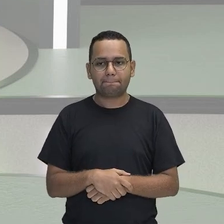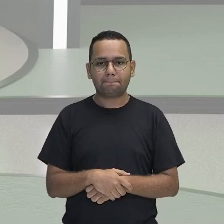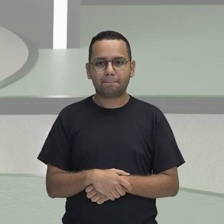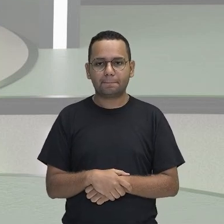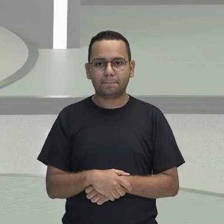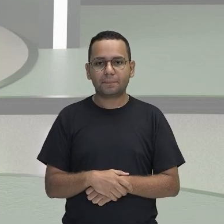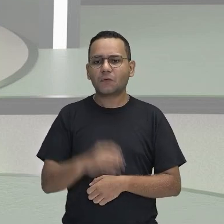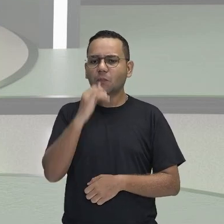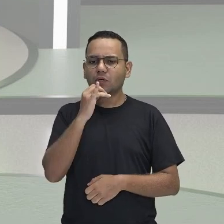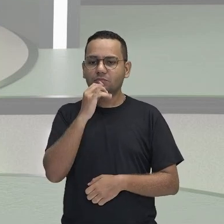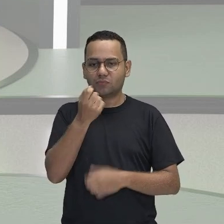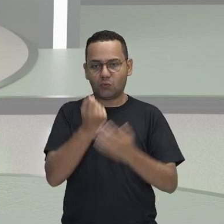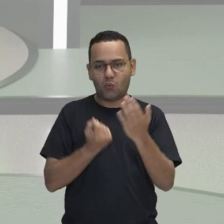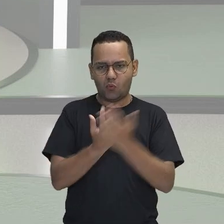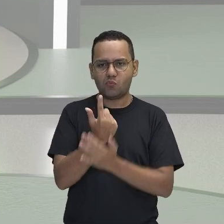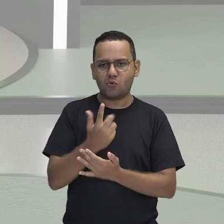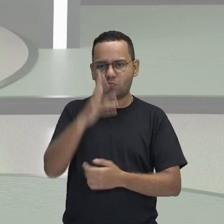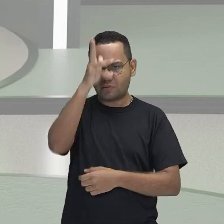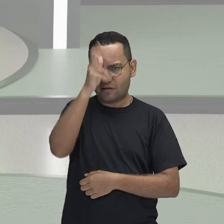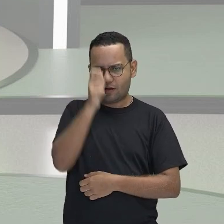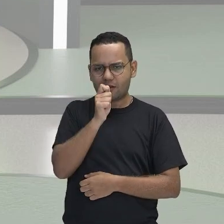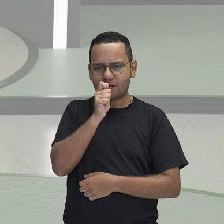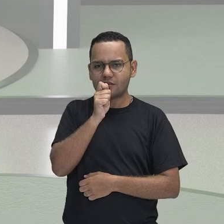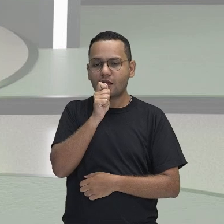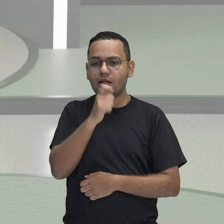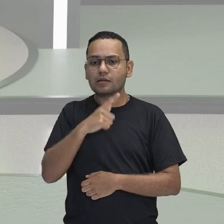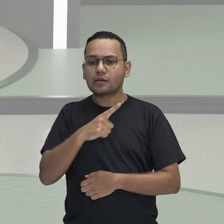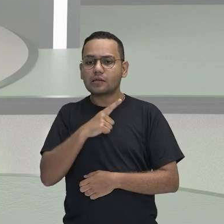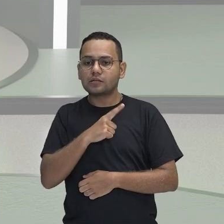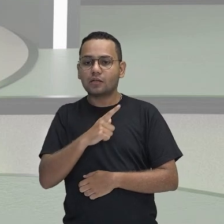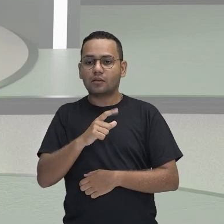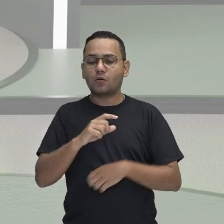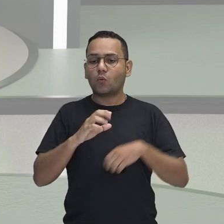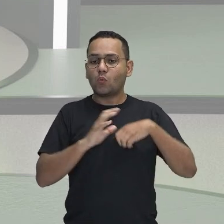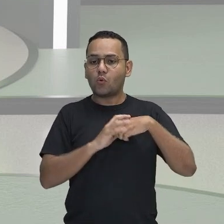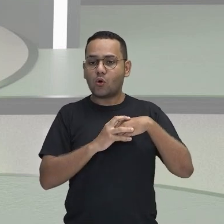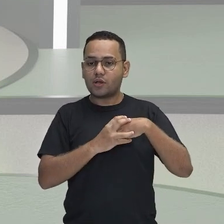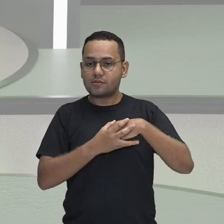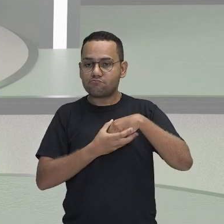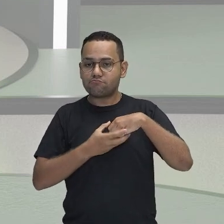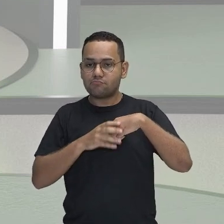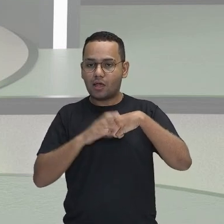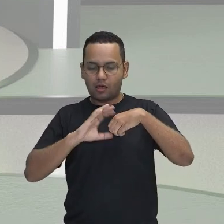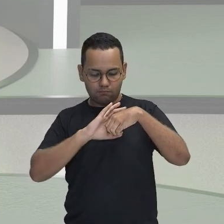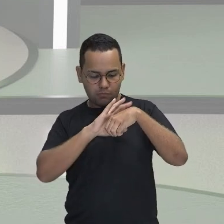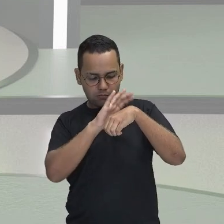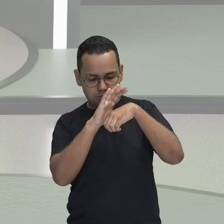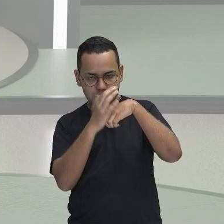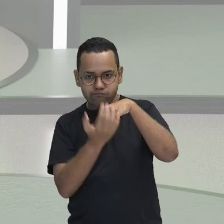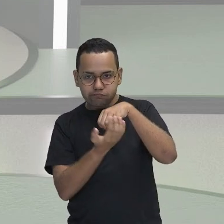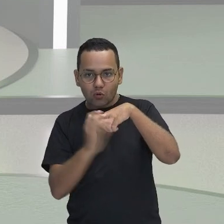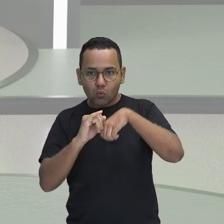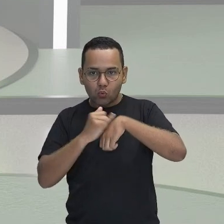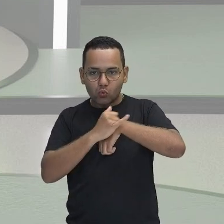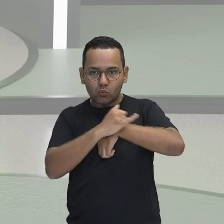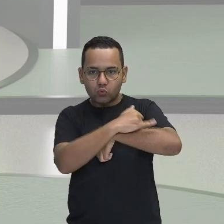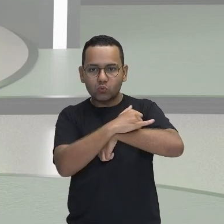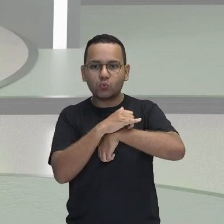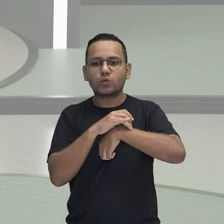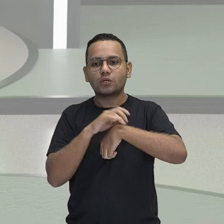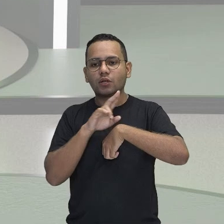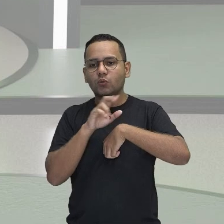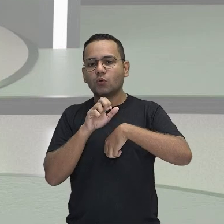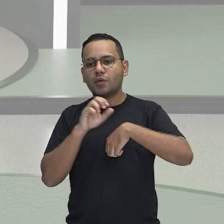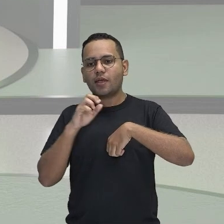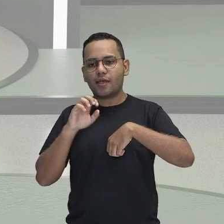de galinha no supermercado, que a gente observa aquela camada de gordurazinha? Então, essa camada ali representa o